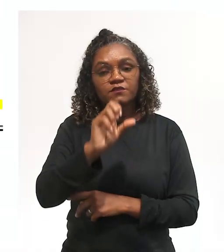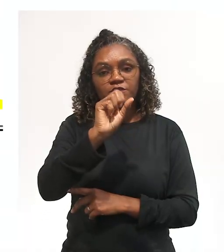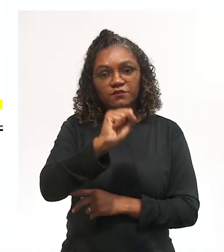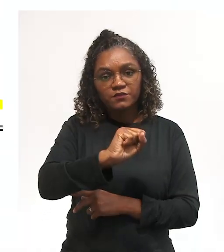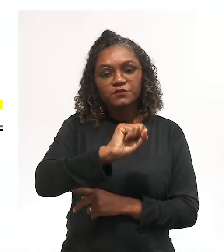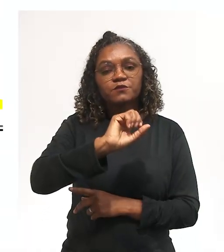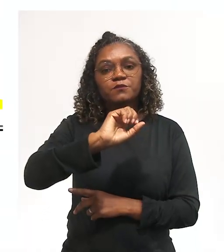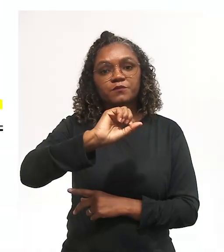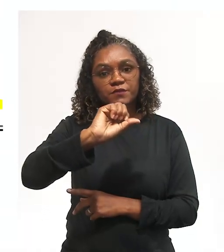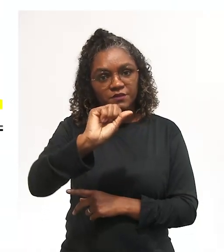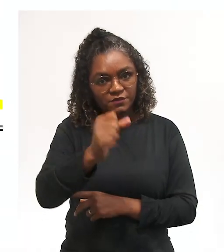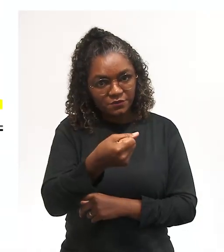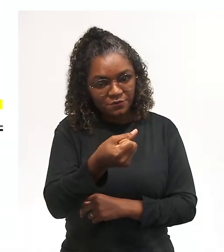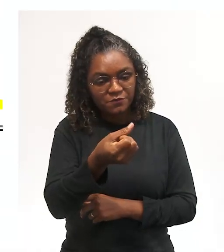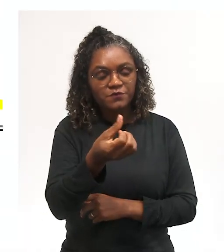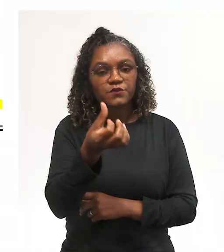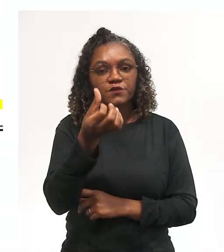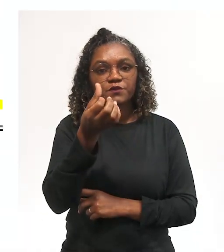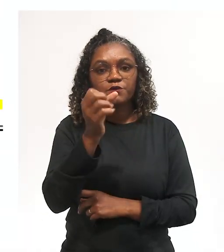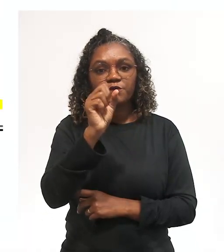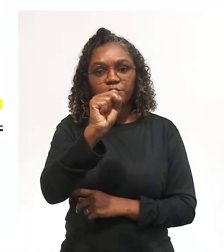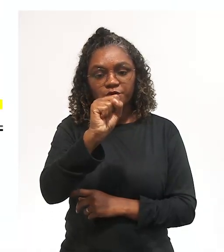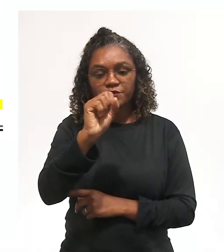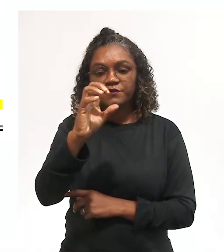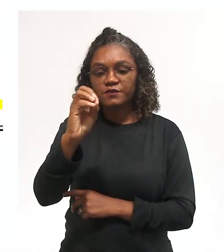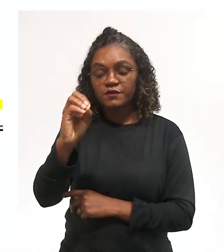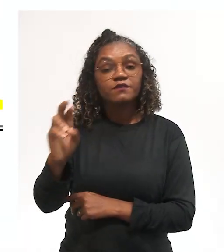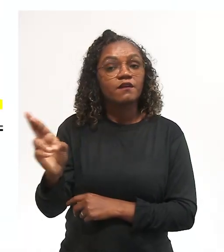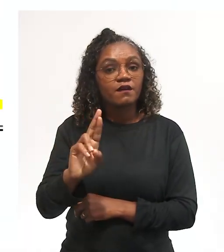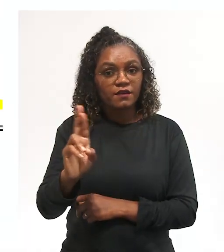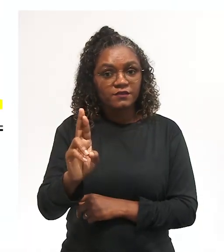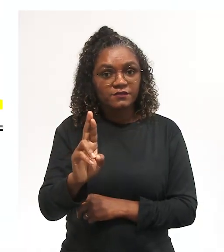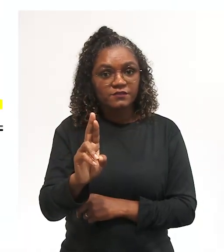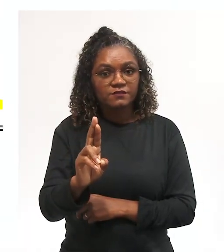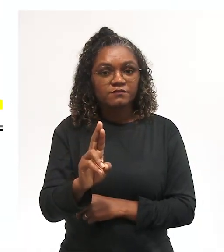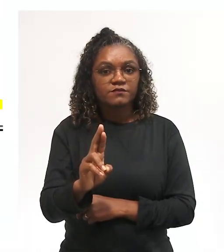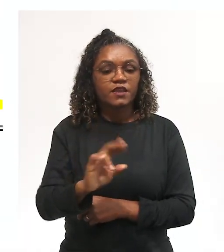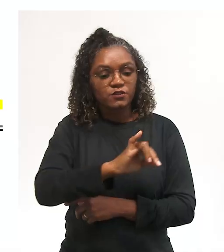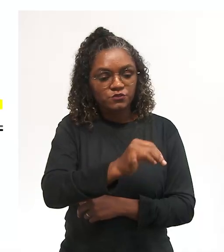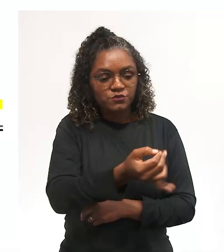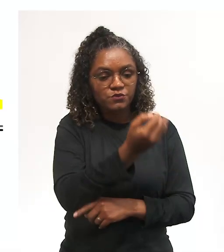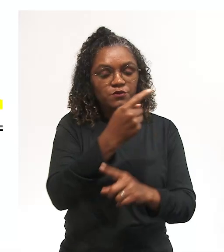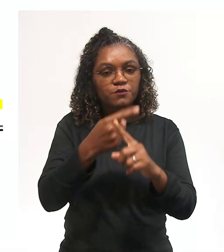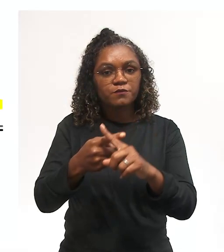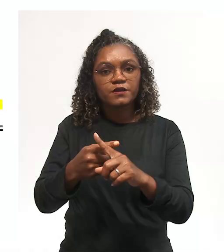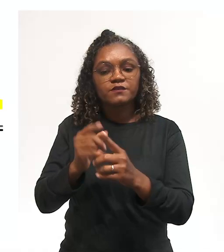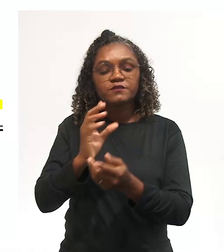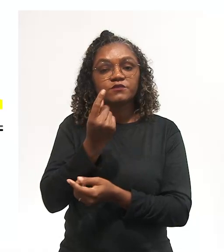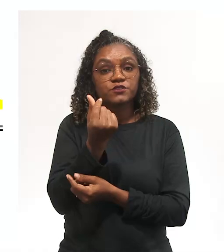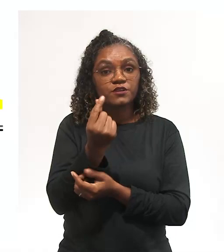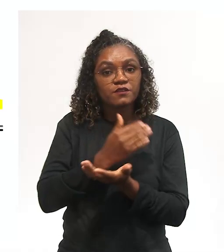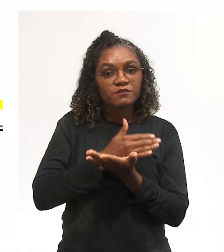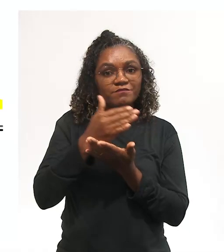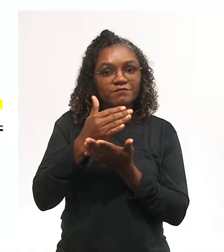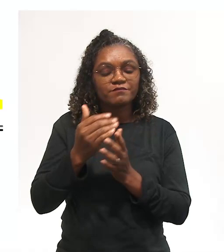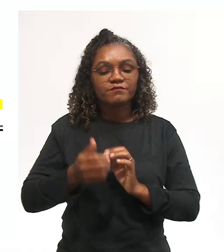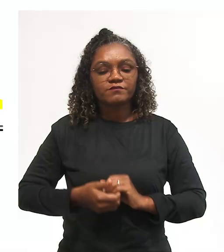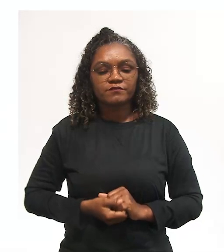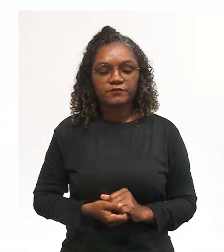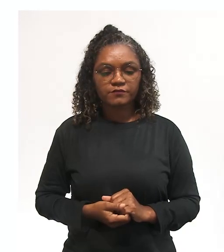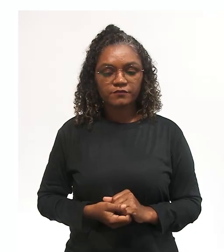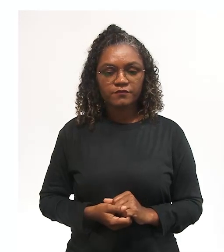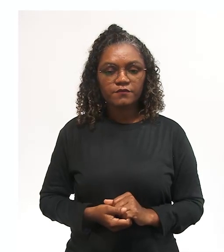R$8.800, que é a soma dos juros mais o capital. Vamos para outro